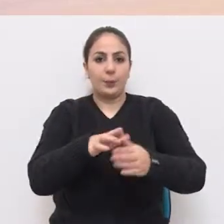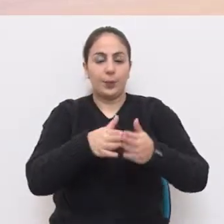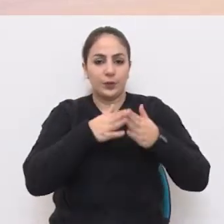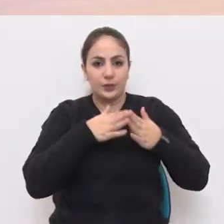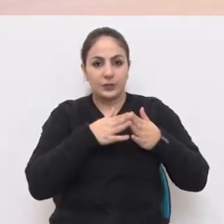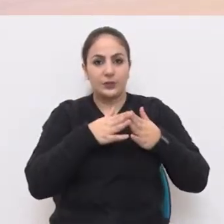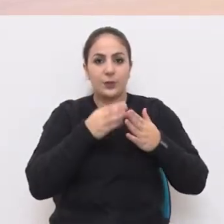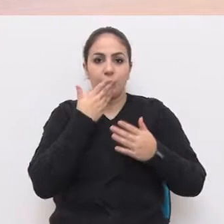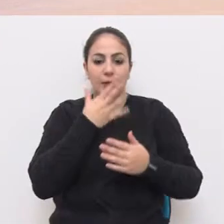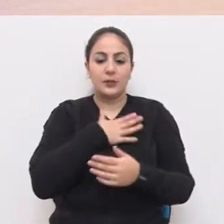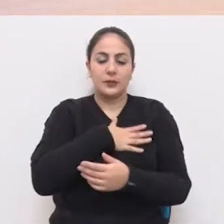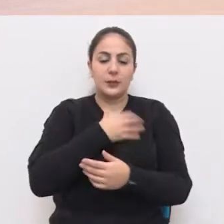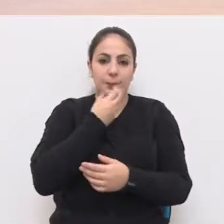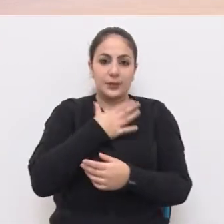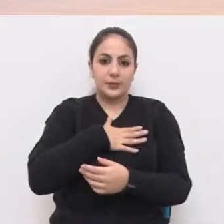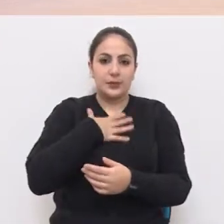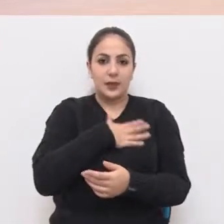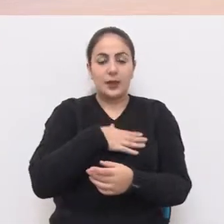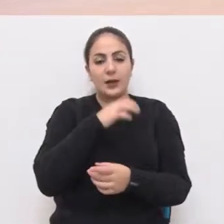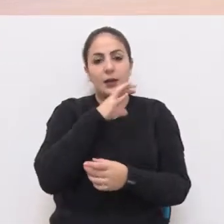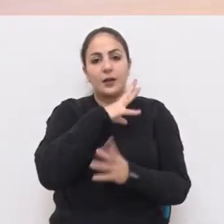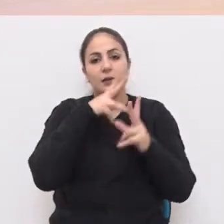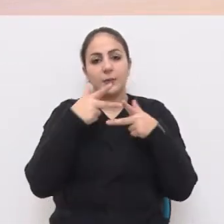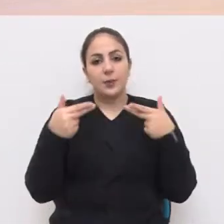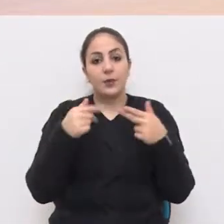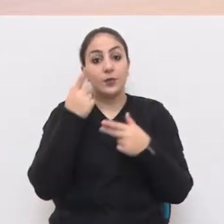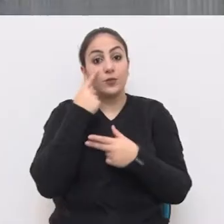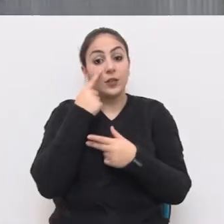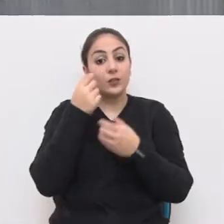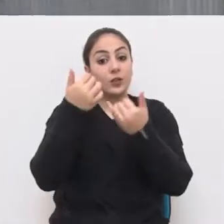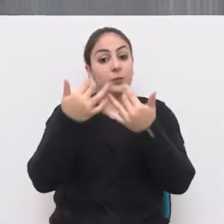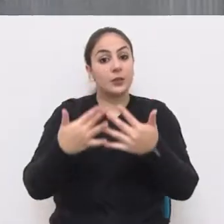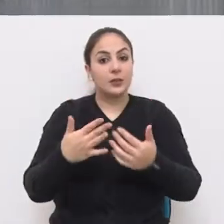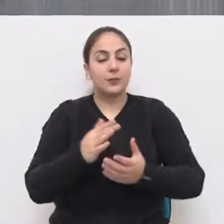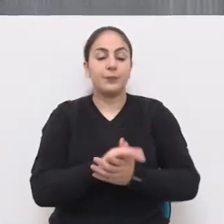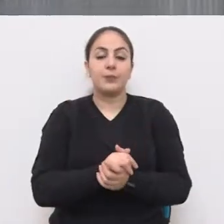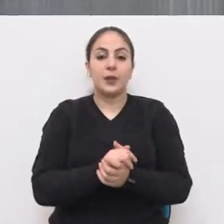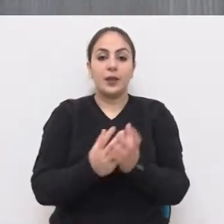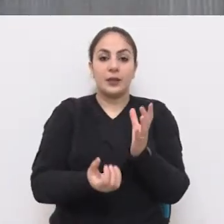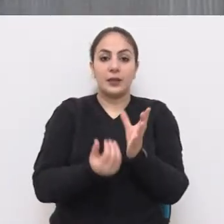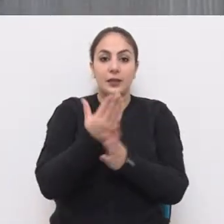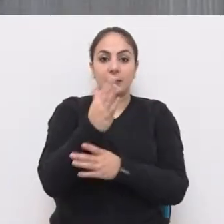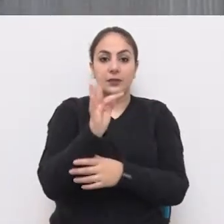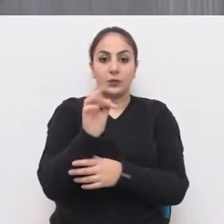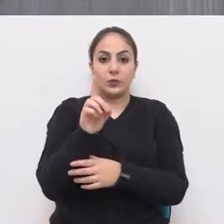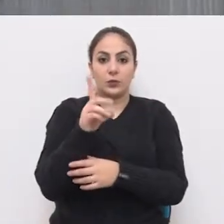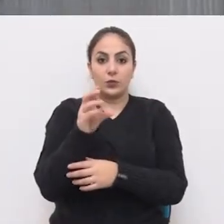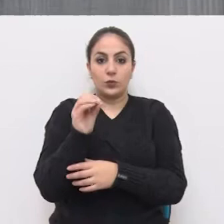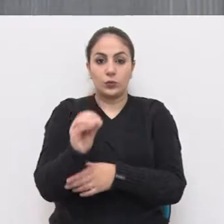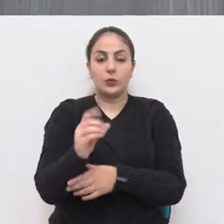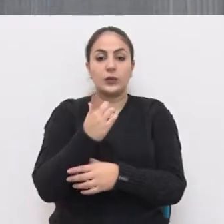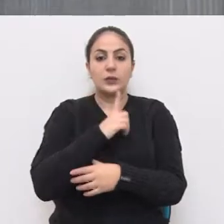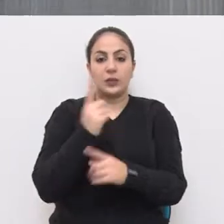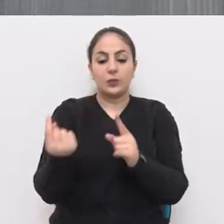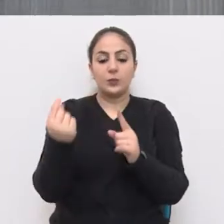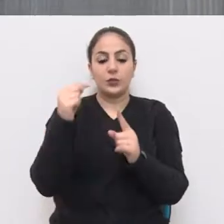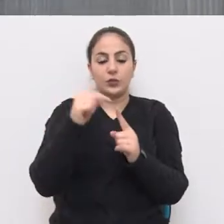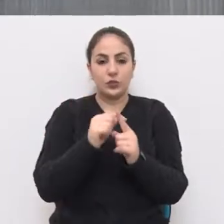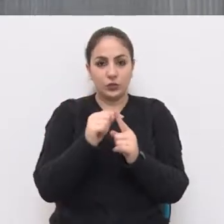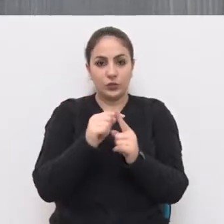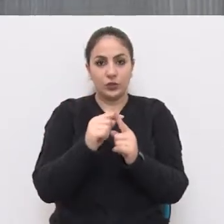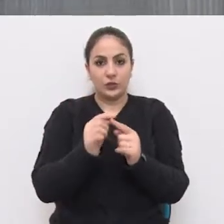Animal. Confira na reportagem a justificativa do autor. A criação do fundo ela tem a intenção de viabilizar para os